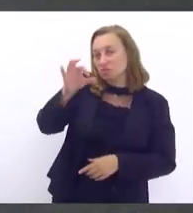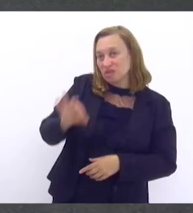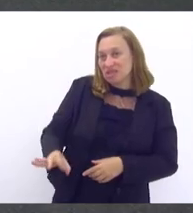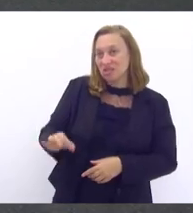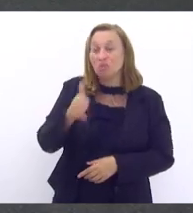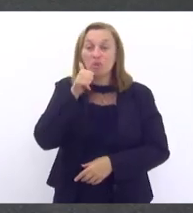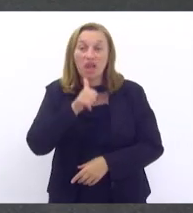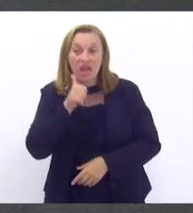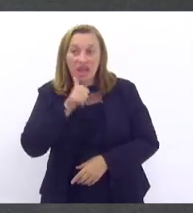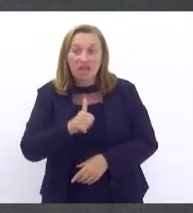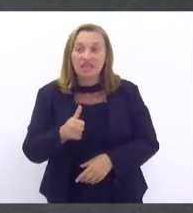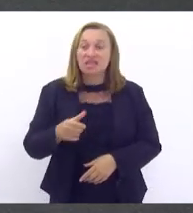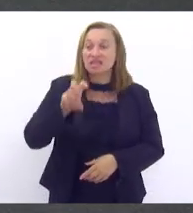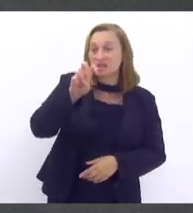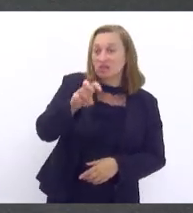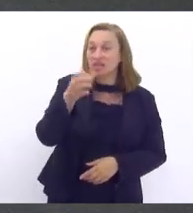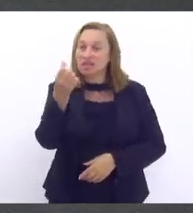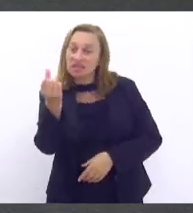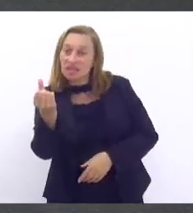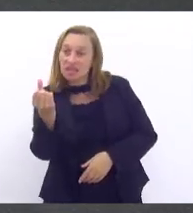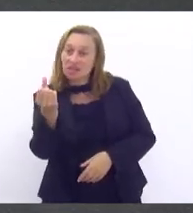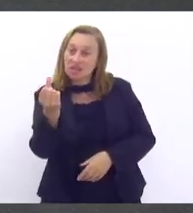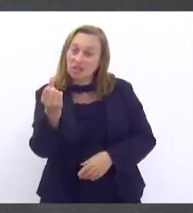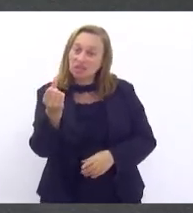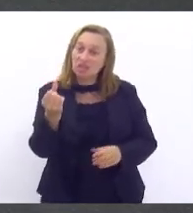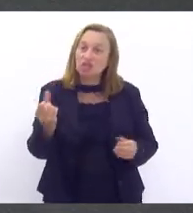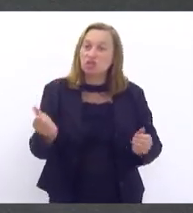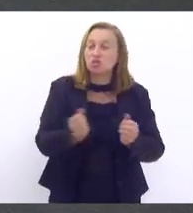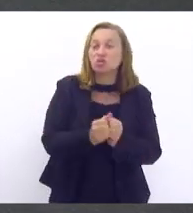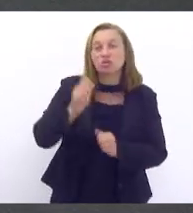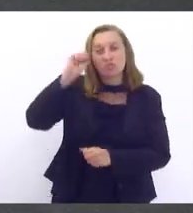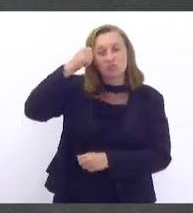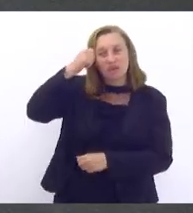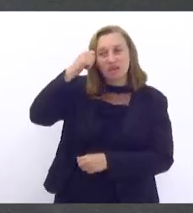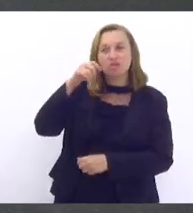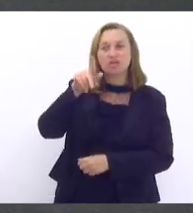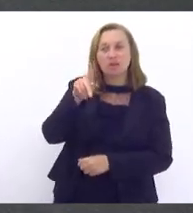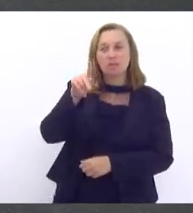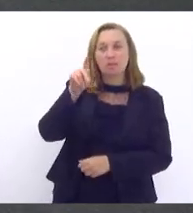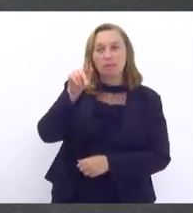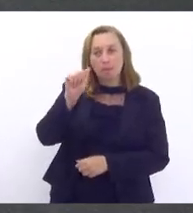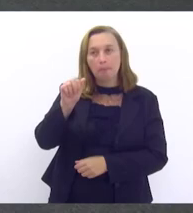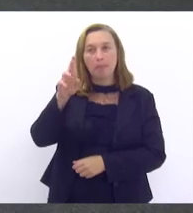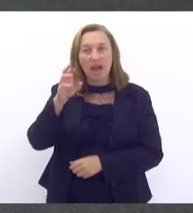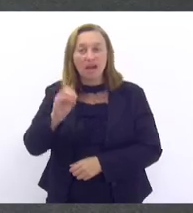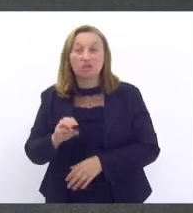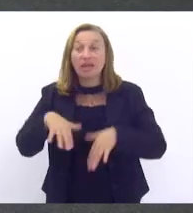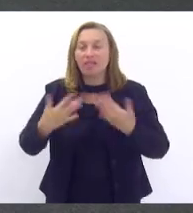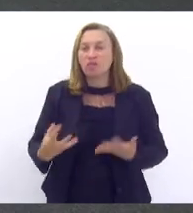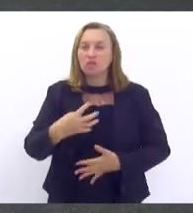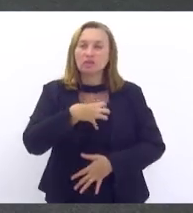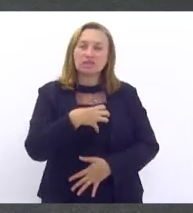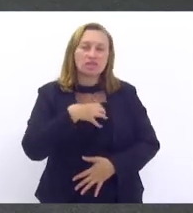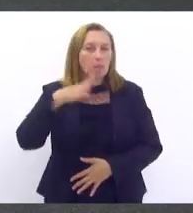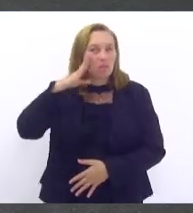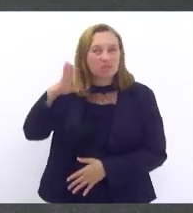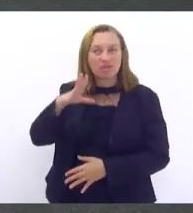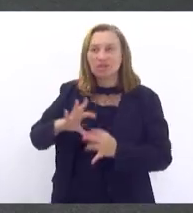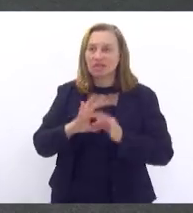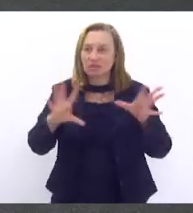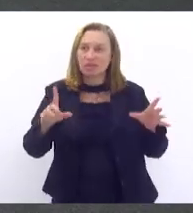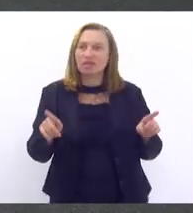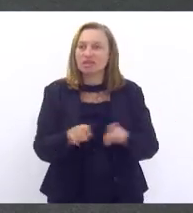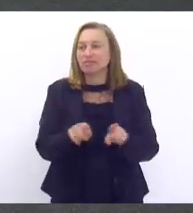somos 56% entre negros e pardos, pretos e pardos, então, nesse sentido, é fundamental que a democracia